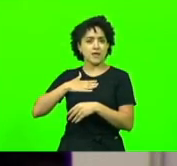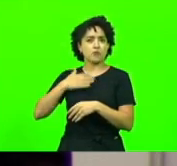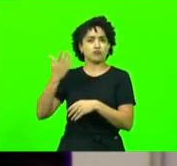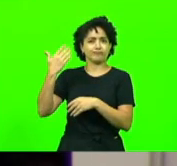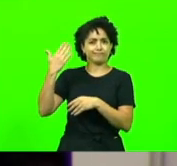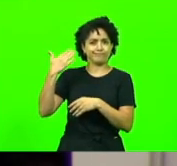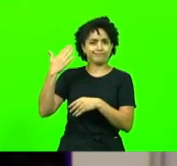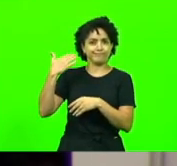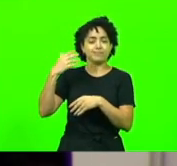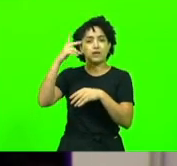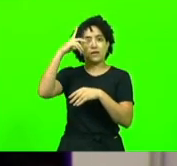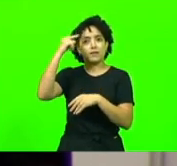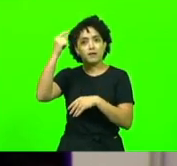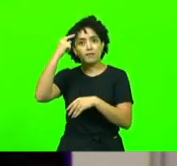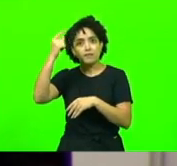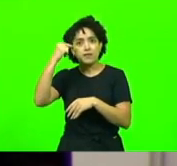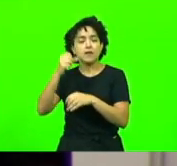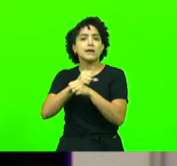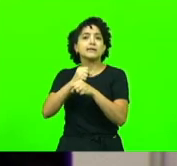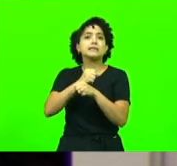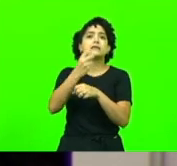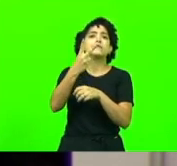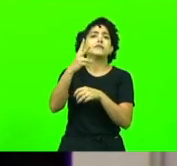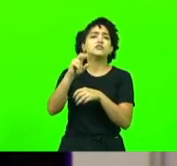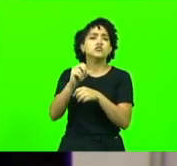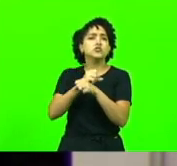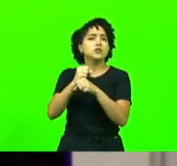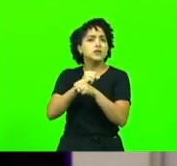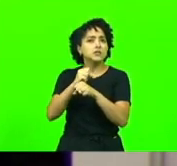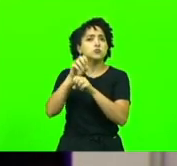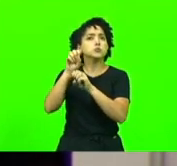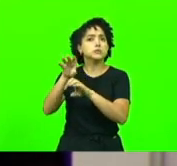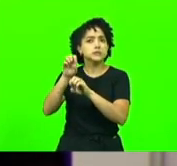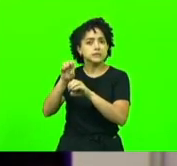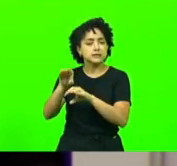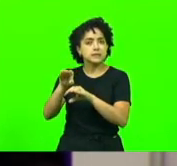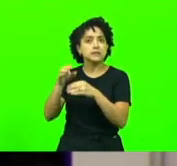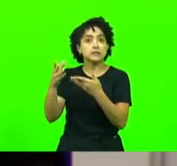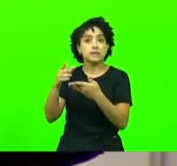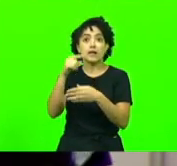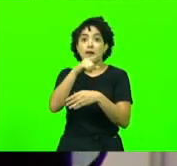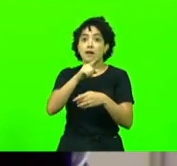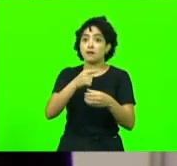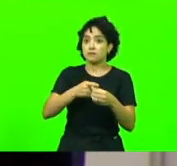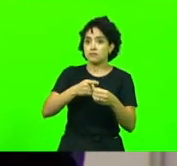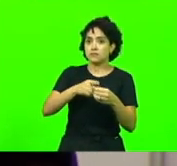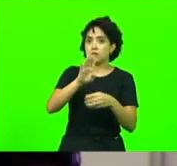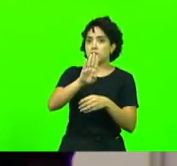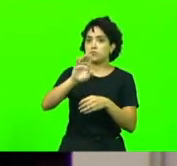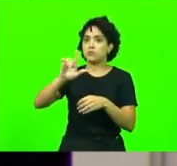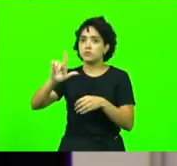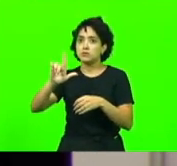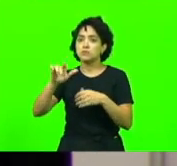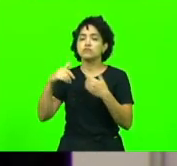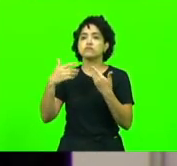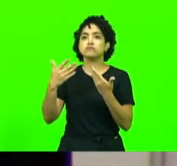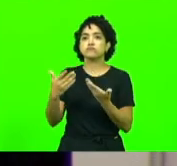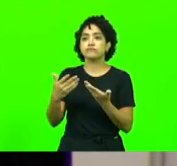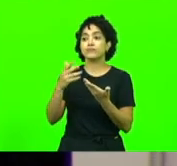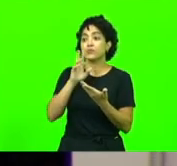universidade, leciona há mais de 20 anos na universidade, em Blumenau, e falou assim: estou